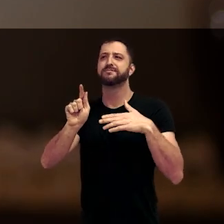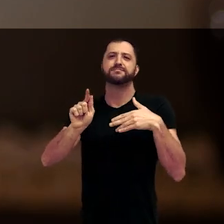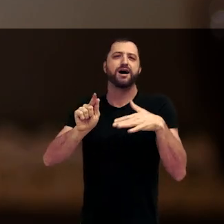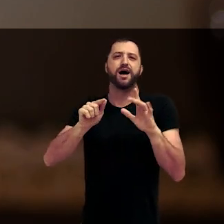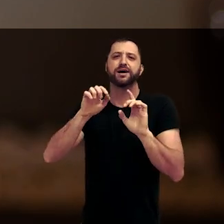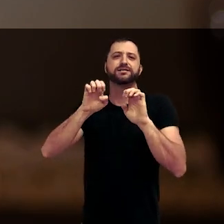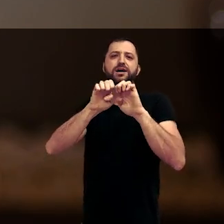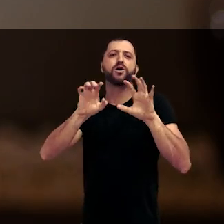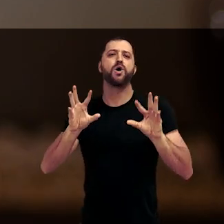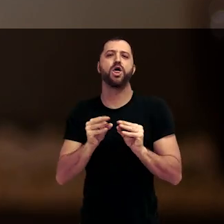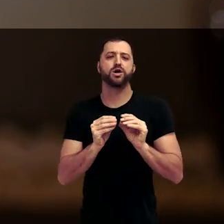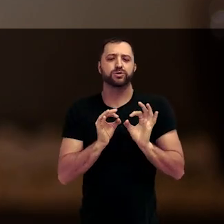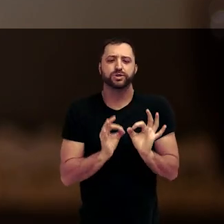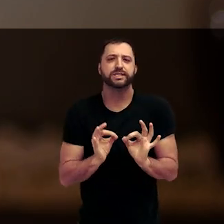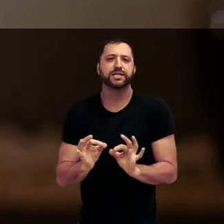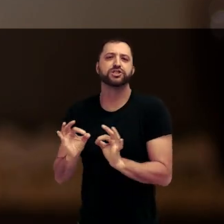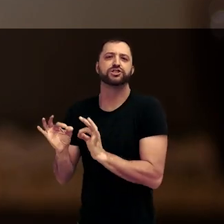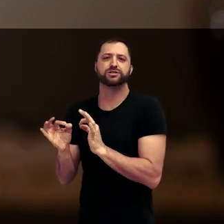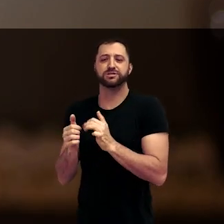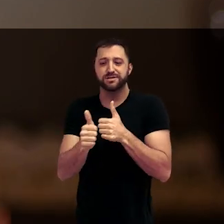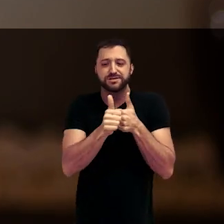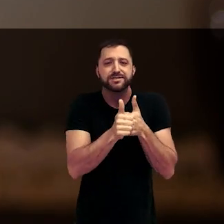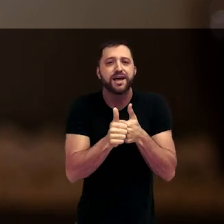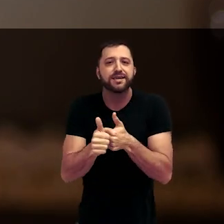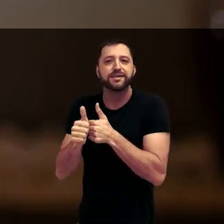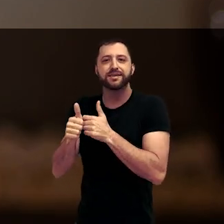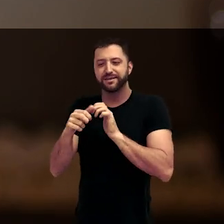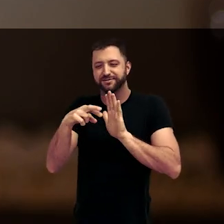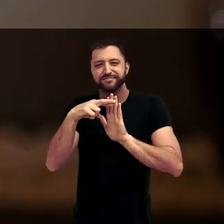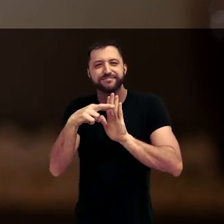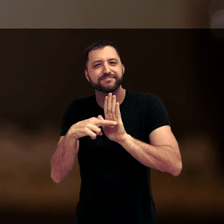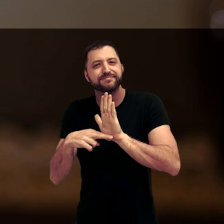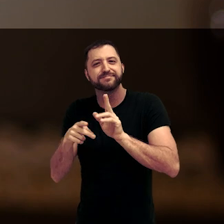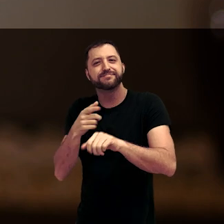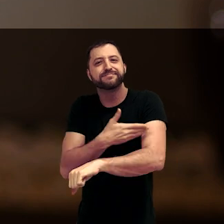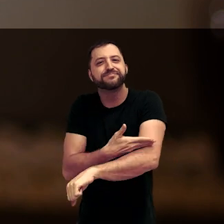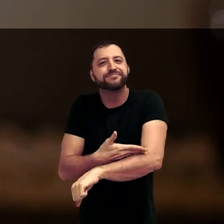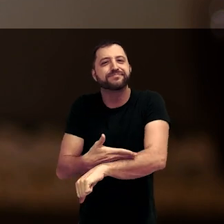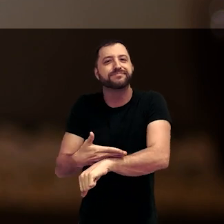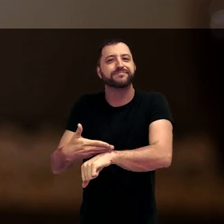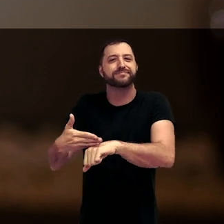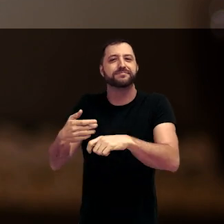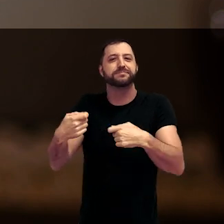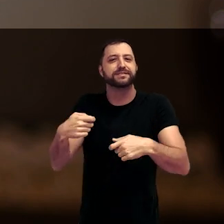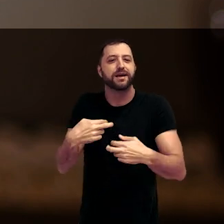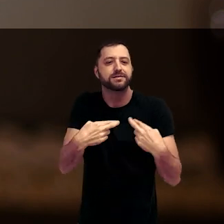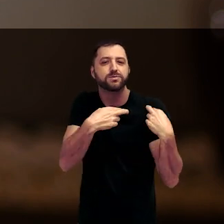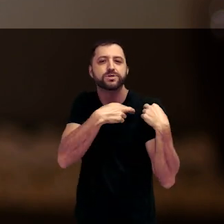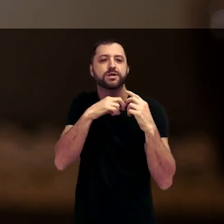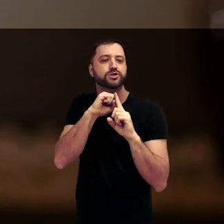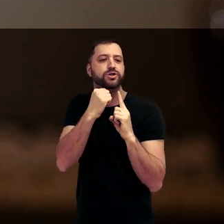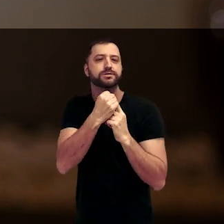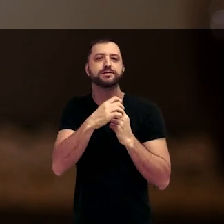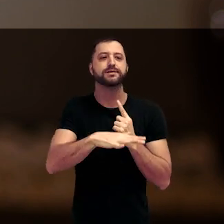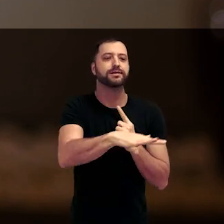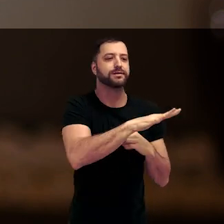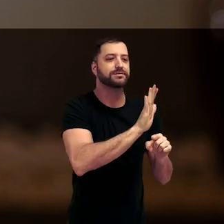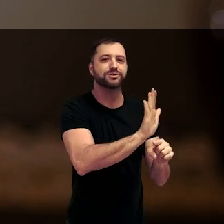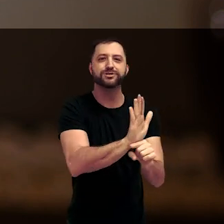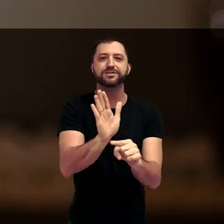ESG, mais ecologicamente correta, dentro dos pilares que a gente costuma muito a enfatizar